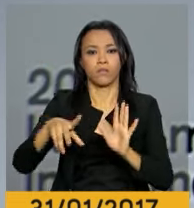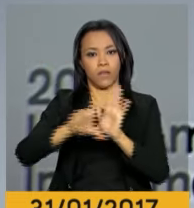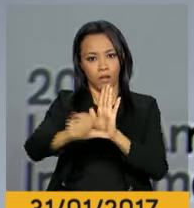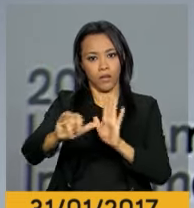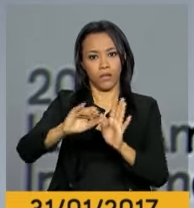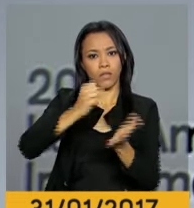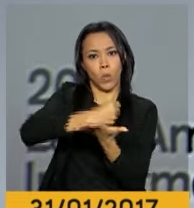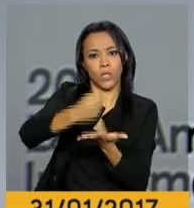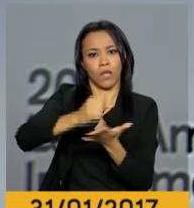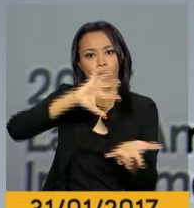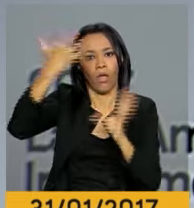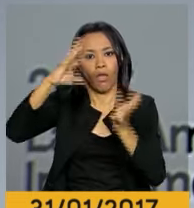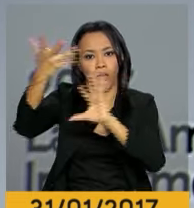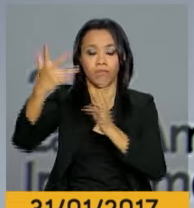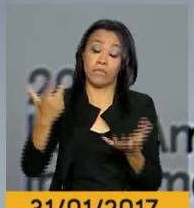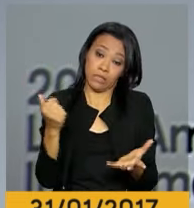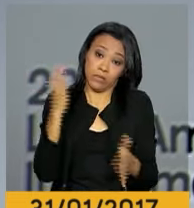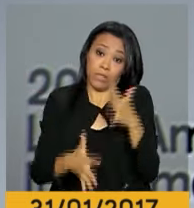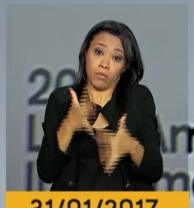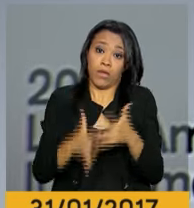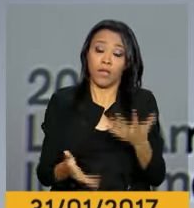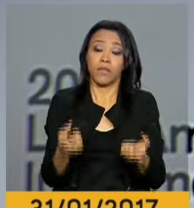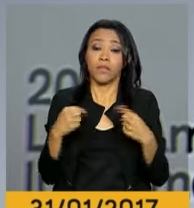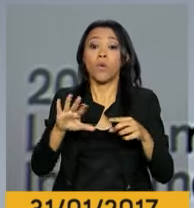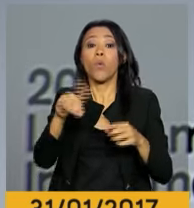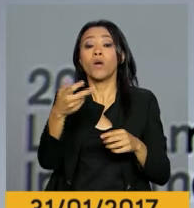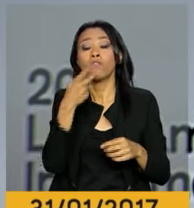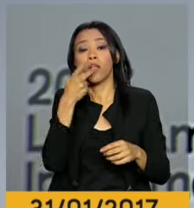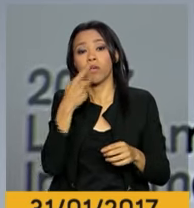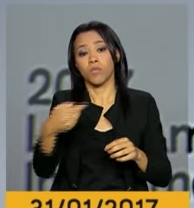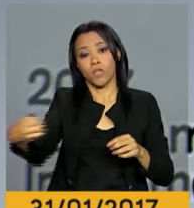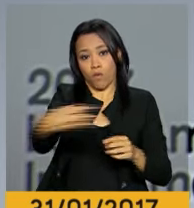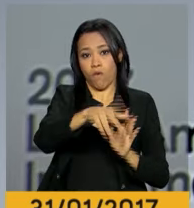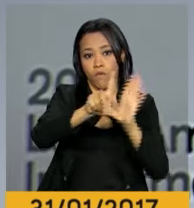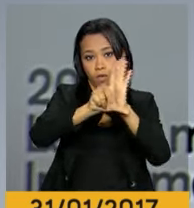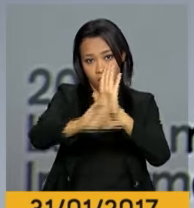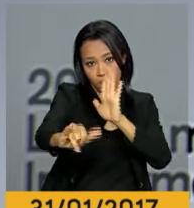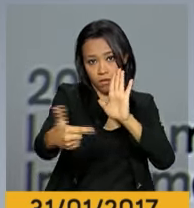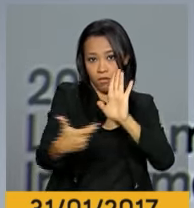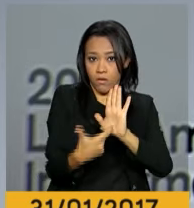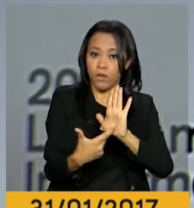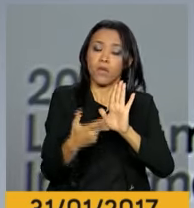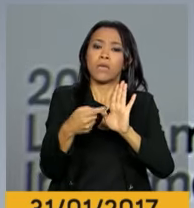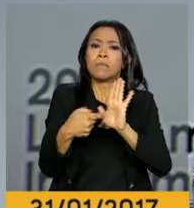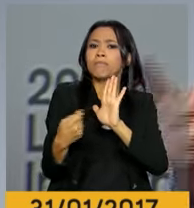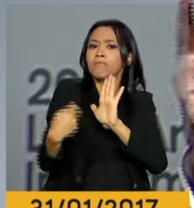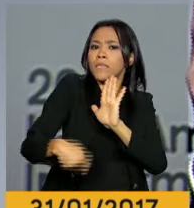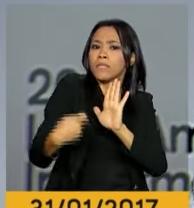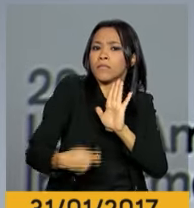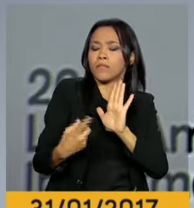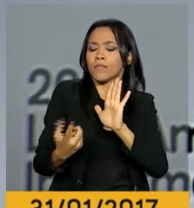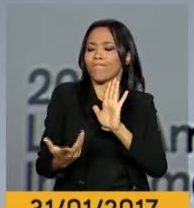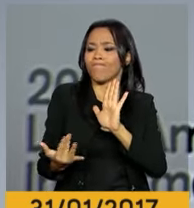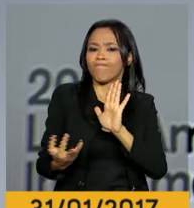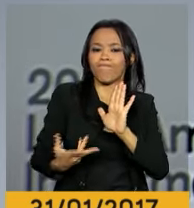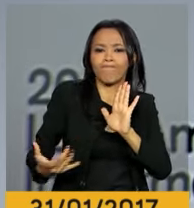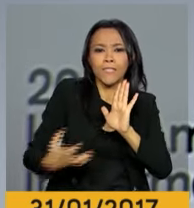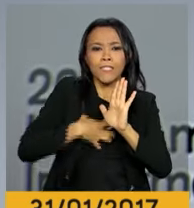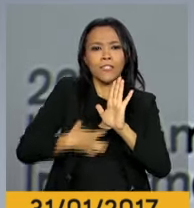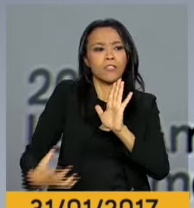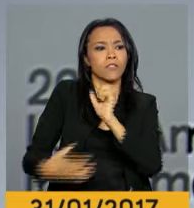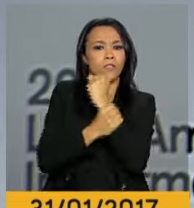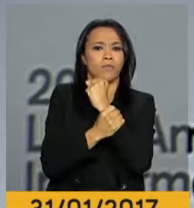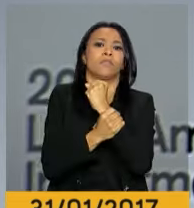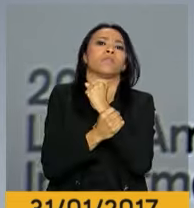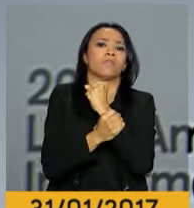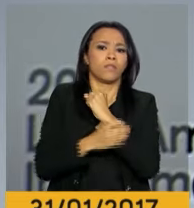constitucional invocamos a legislação e a legislação nova que estamos produzindo que é precisamente para dar confiança mas no particular